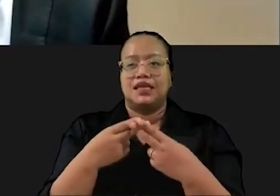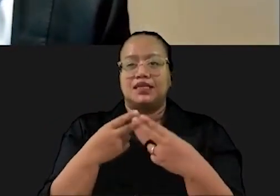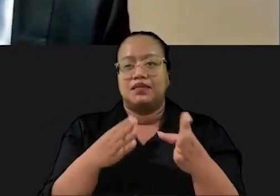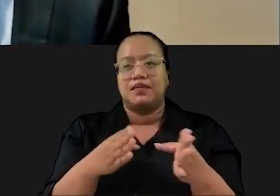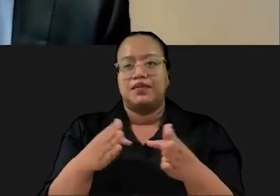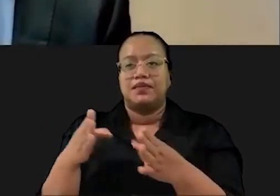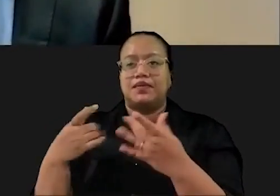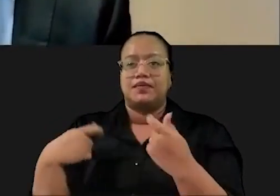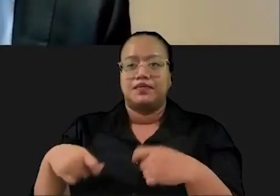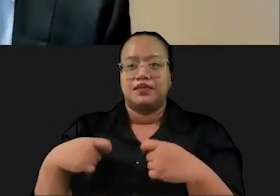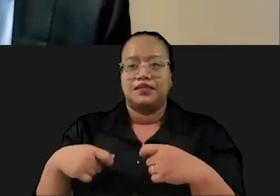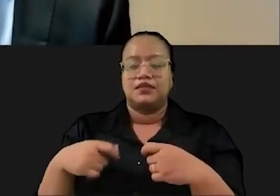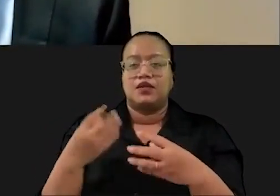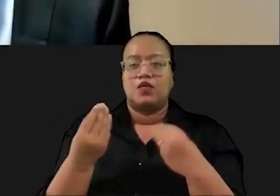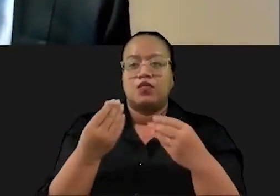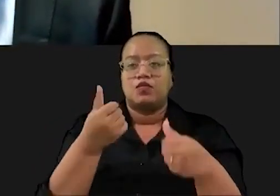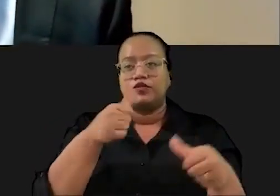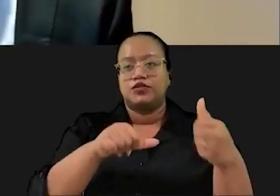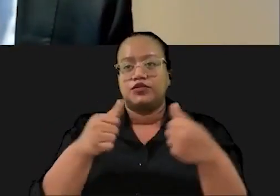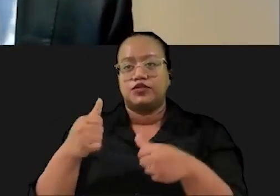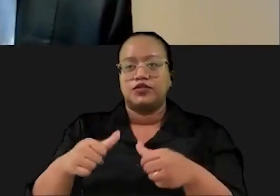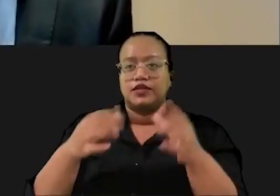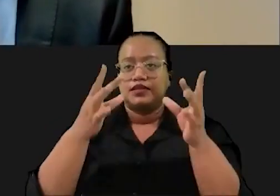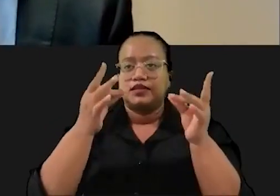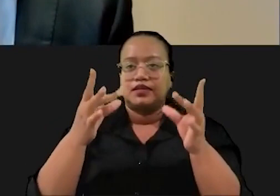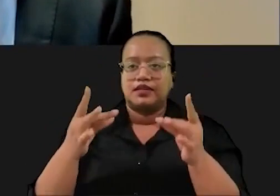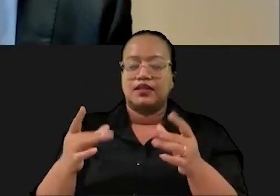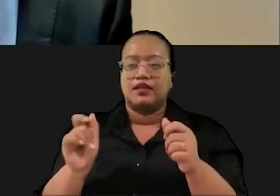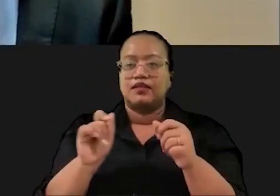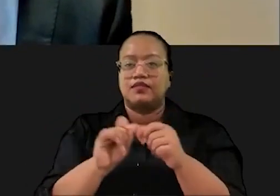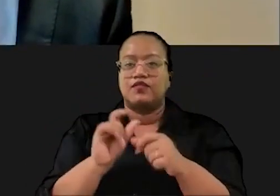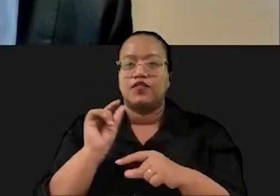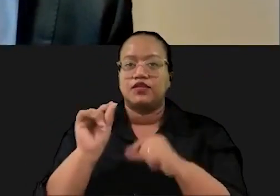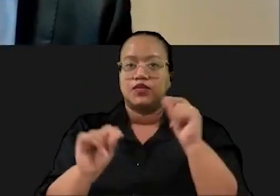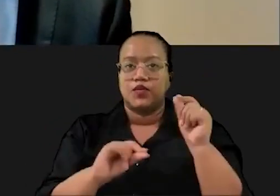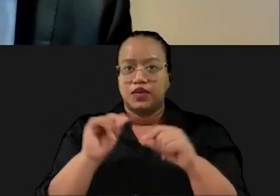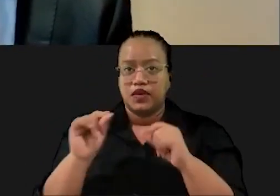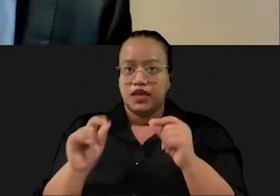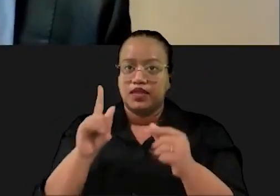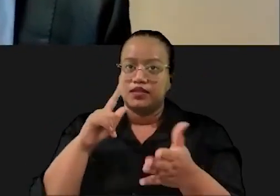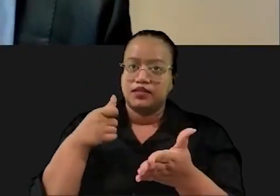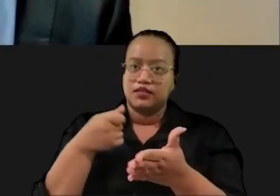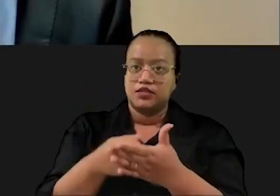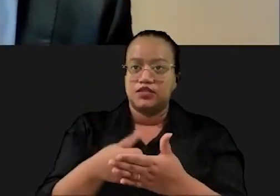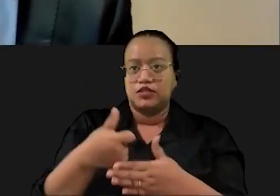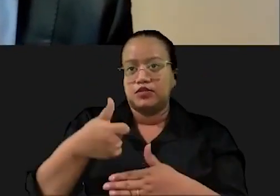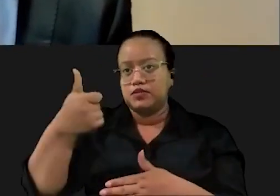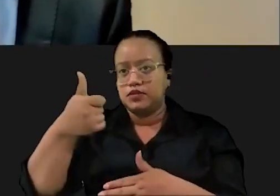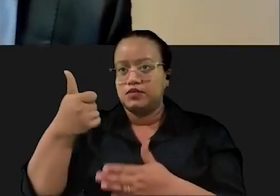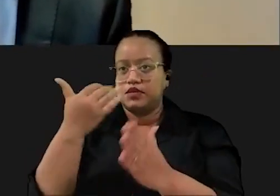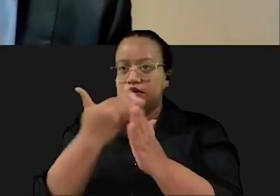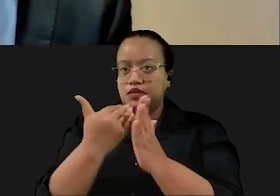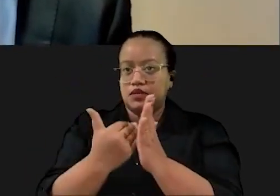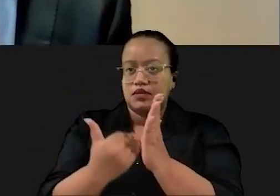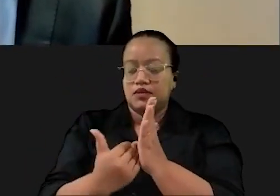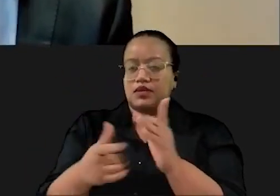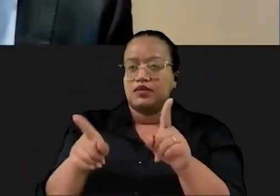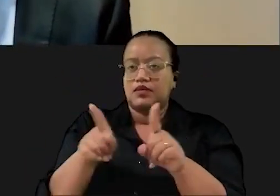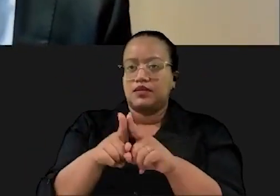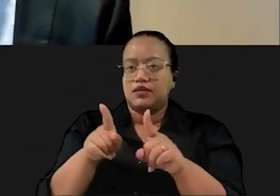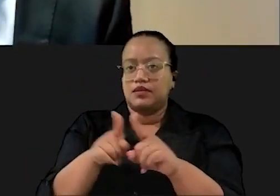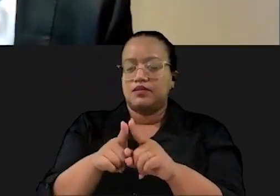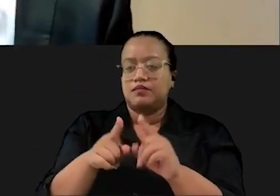feito ali, né? Estabelecendo prioridades. Precisa definir um plano de ação, cronograma. É preciso seguir um roteiro